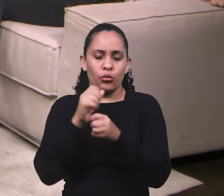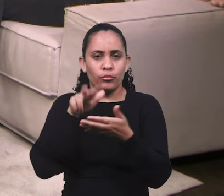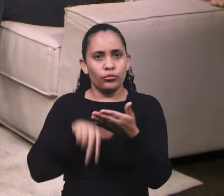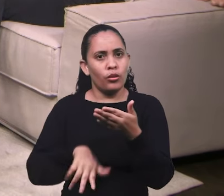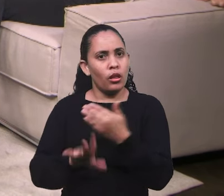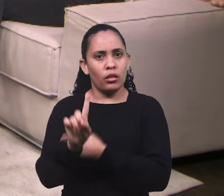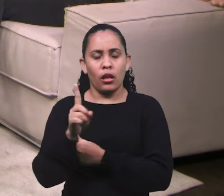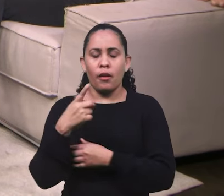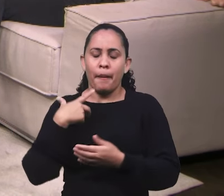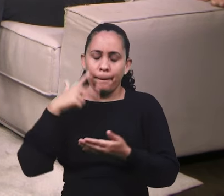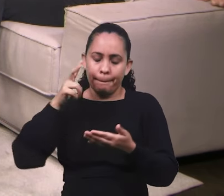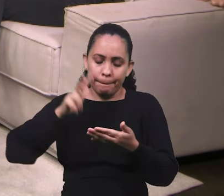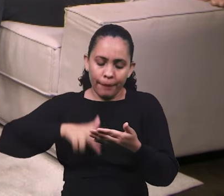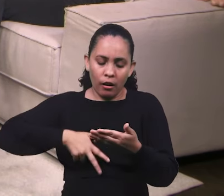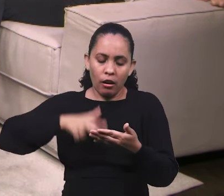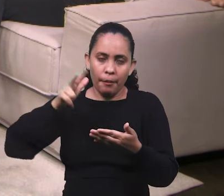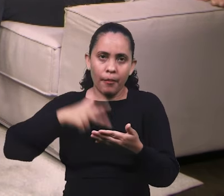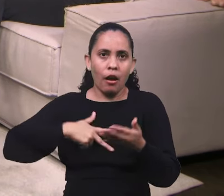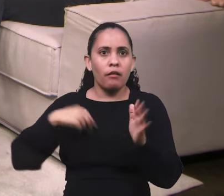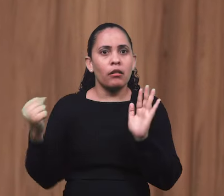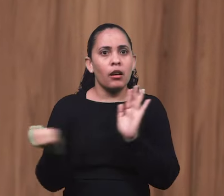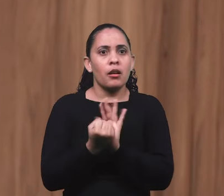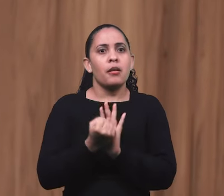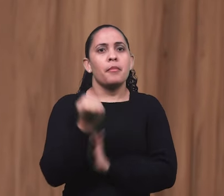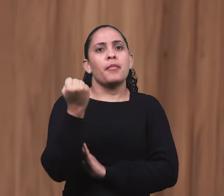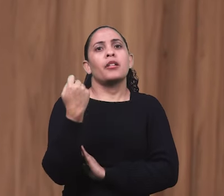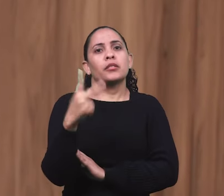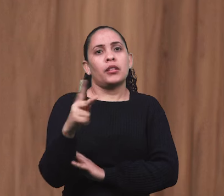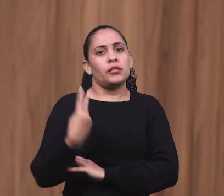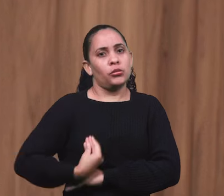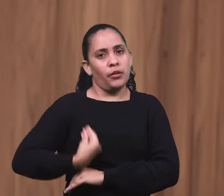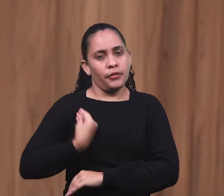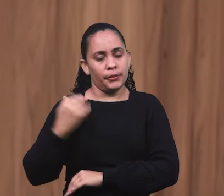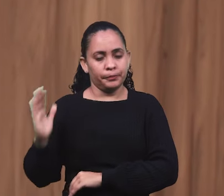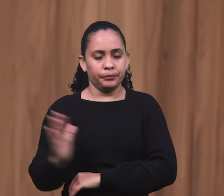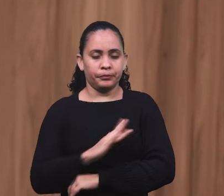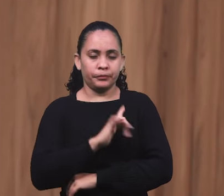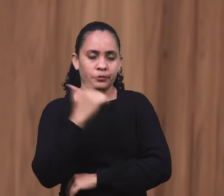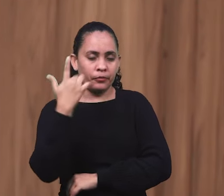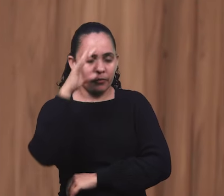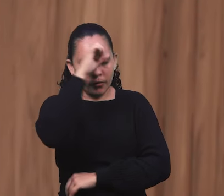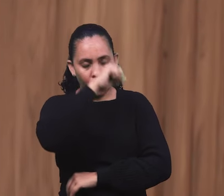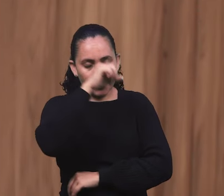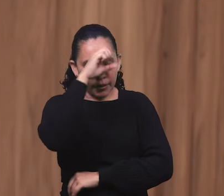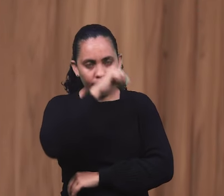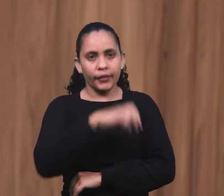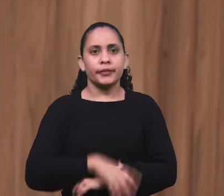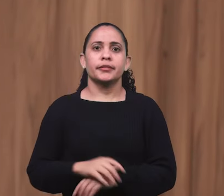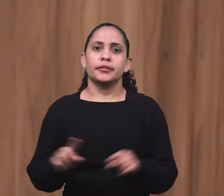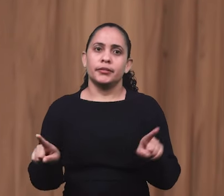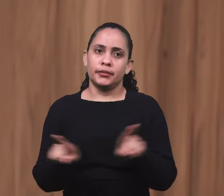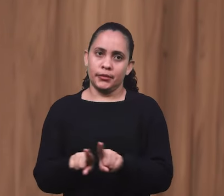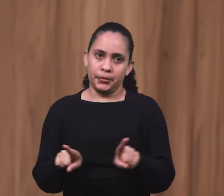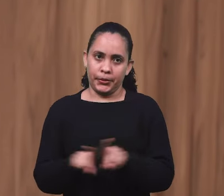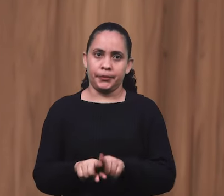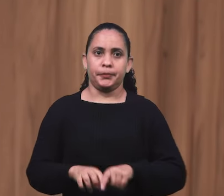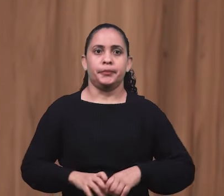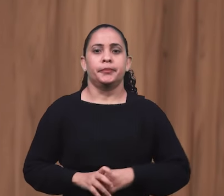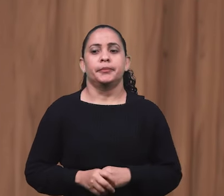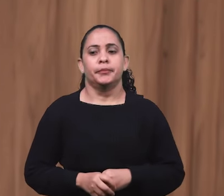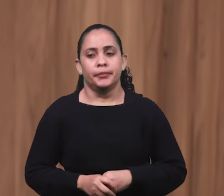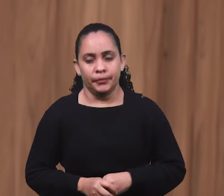livro. É onde que aquilo ali vai impactar dentro de você. Outra coisa é aprender a aprender.